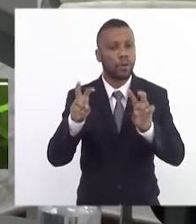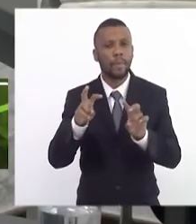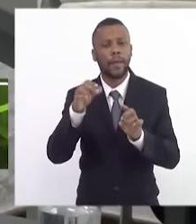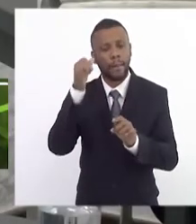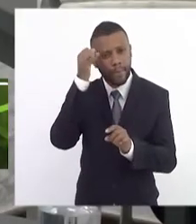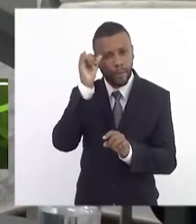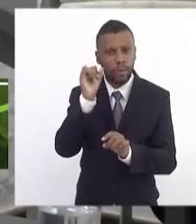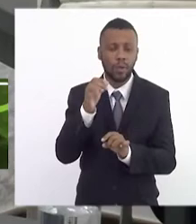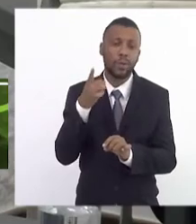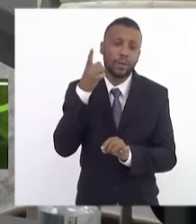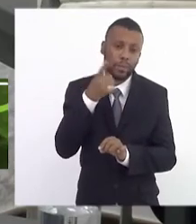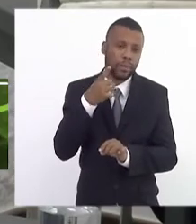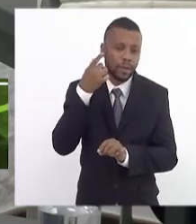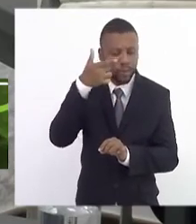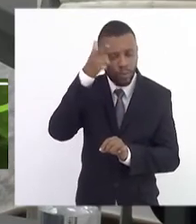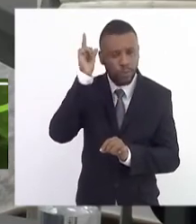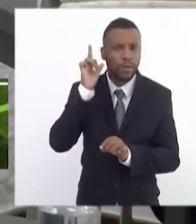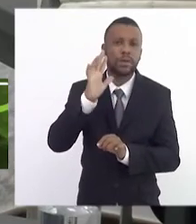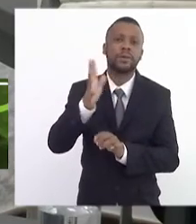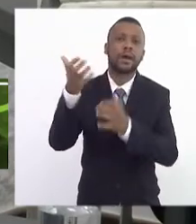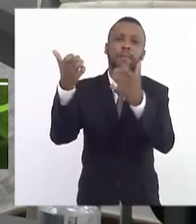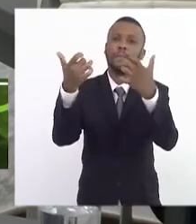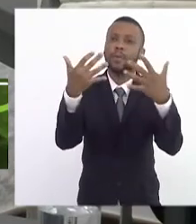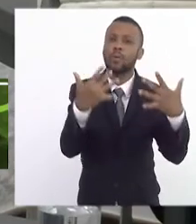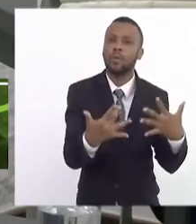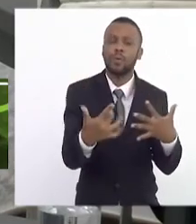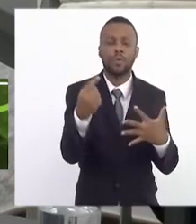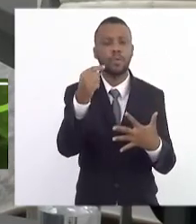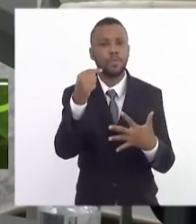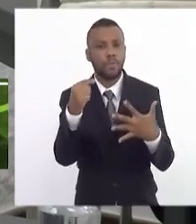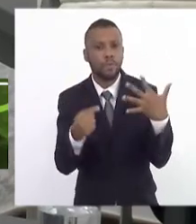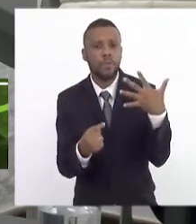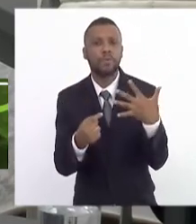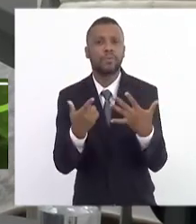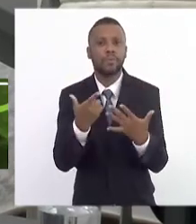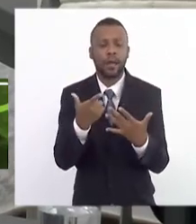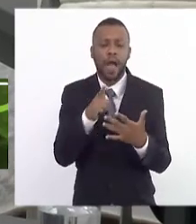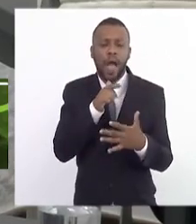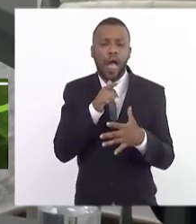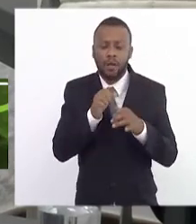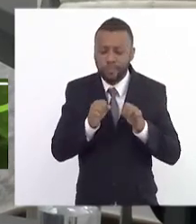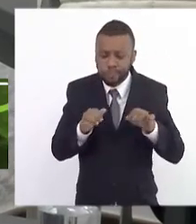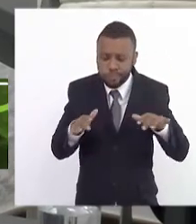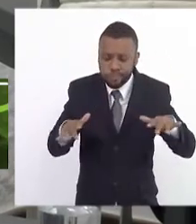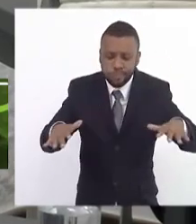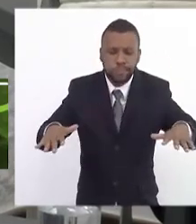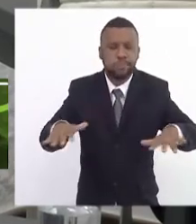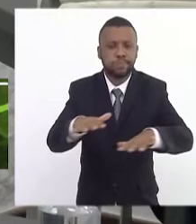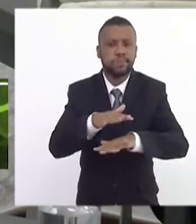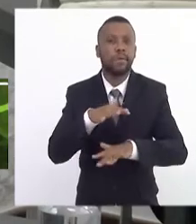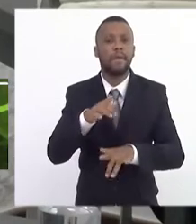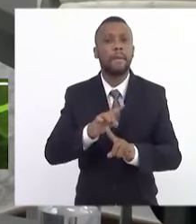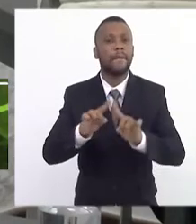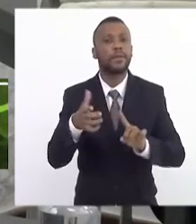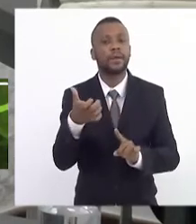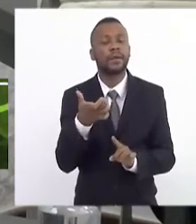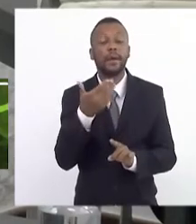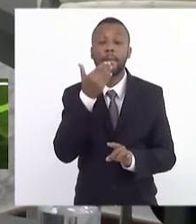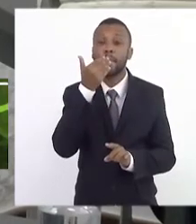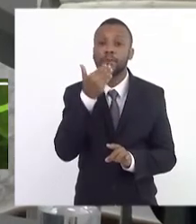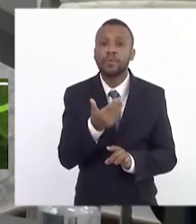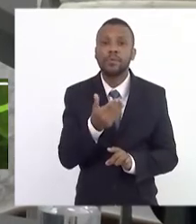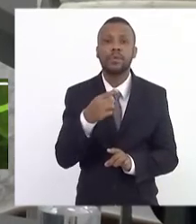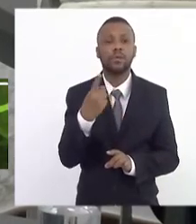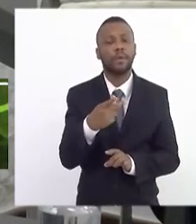Luiz Paulo já trouxe aqui as questões das enchentes, mas eu gostaria também tanto de solicitar ao nosso